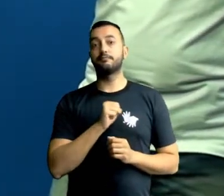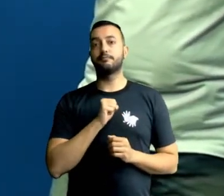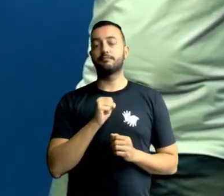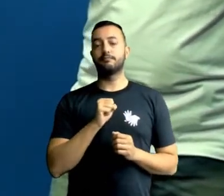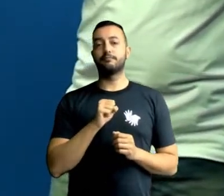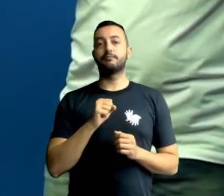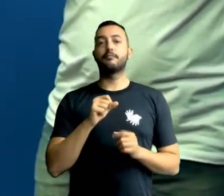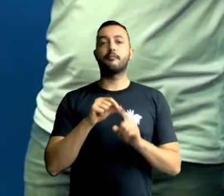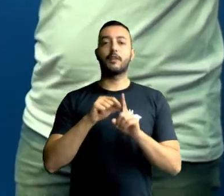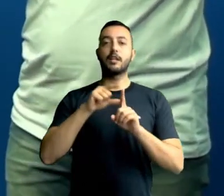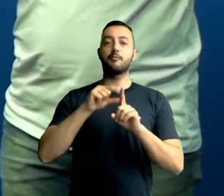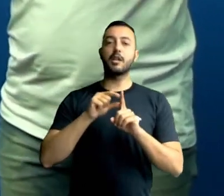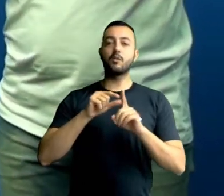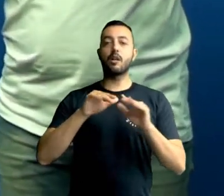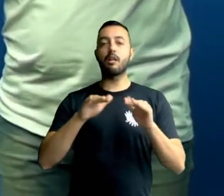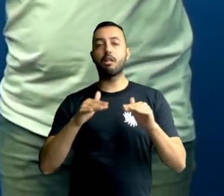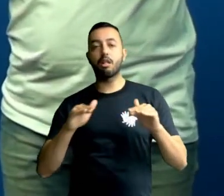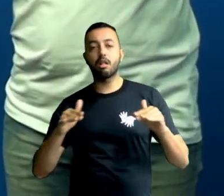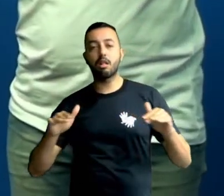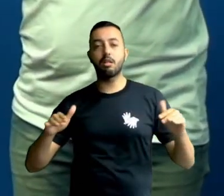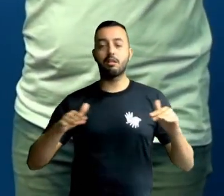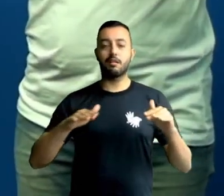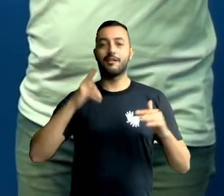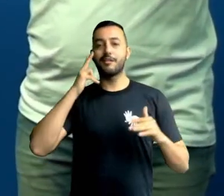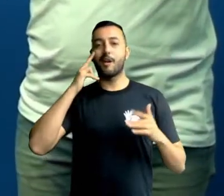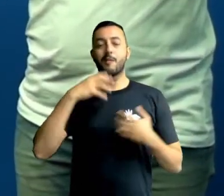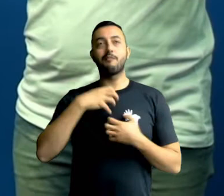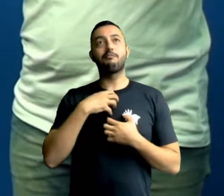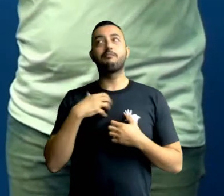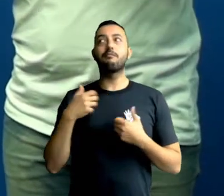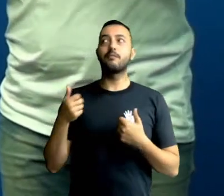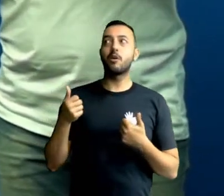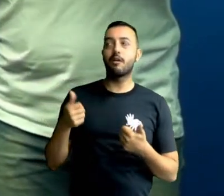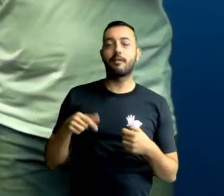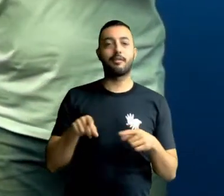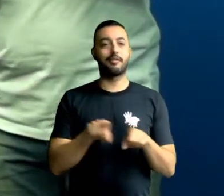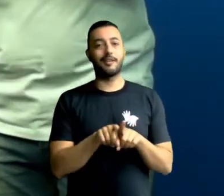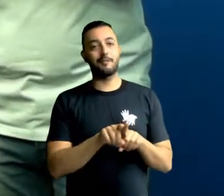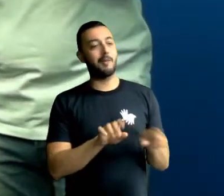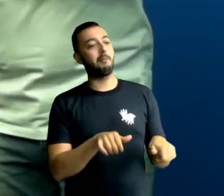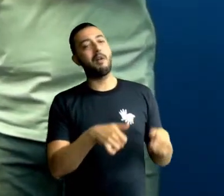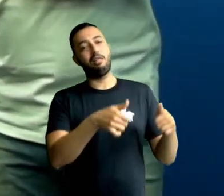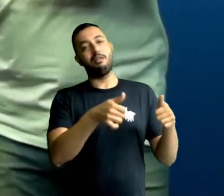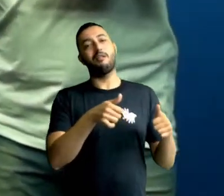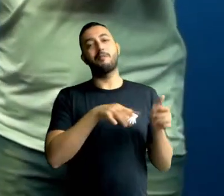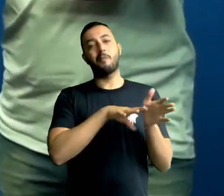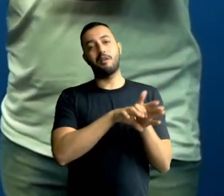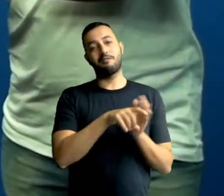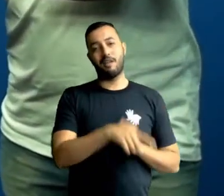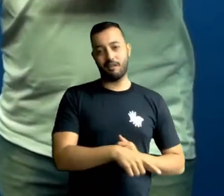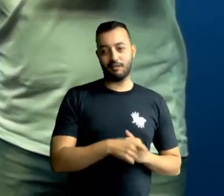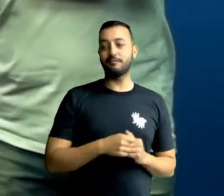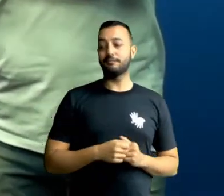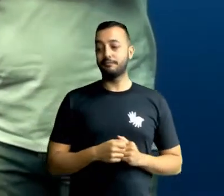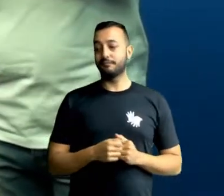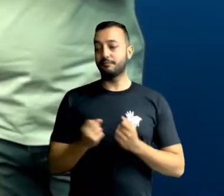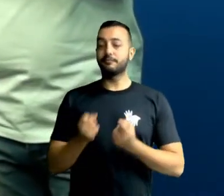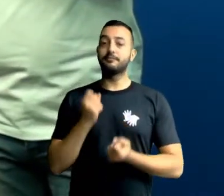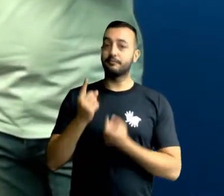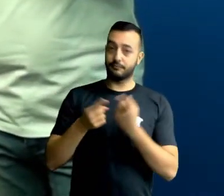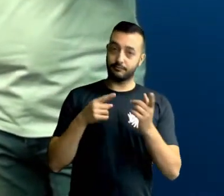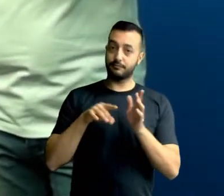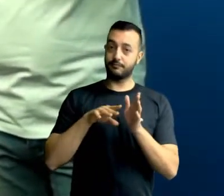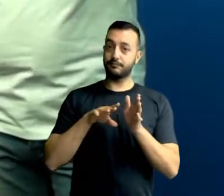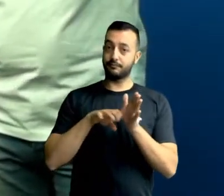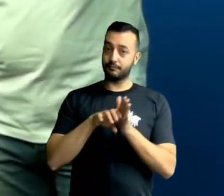aquela temperatura ambiente, aquela temperatura em que está boa para você, também está melhor ainda para a bactéria. Tem bactérias que